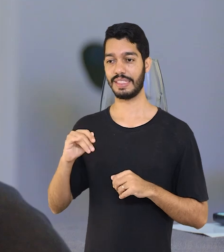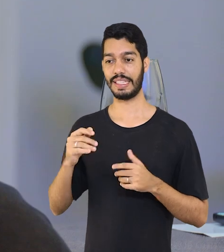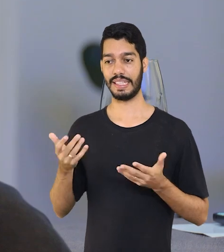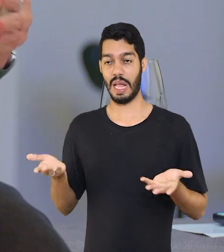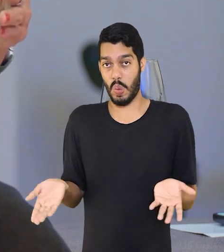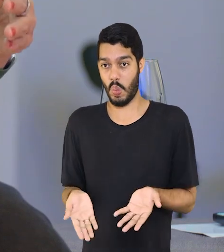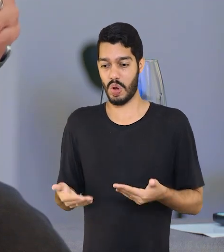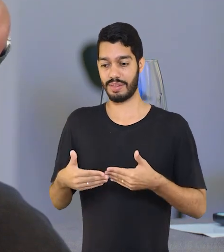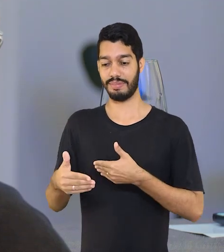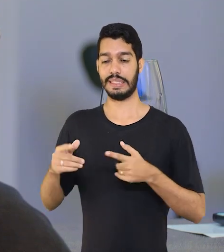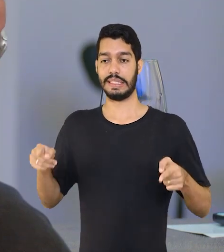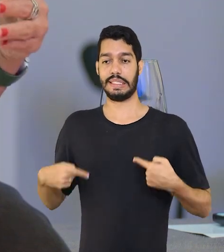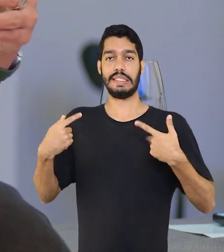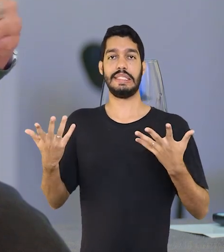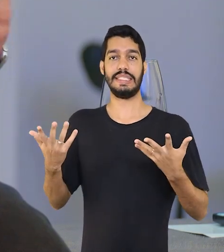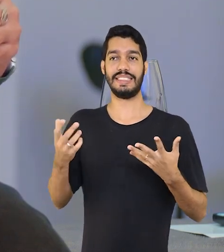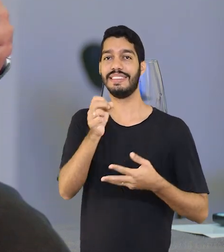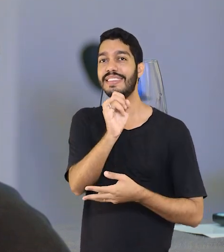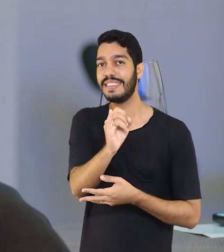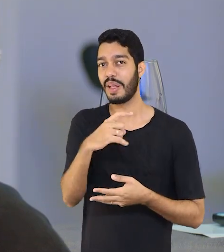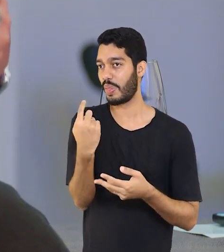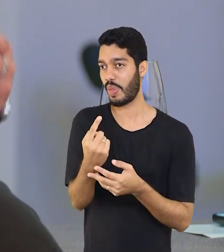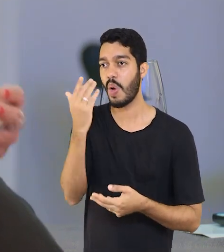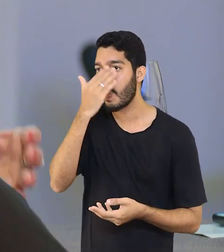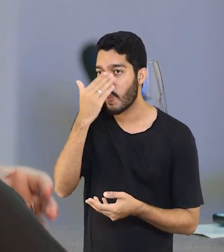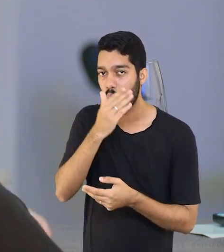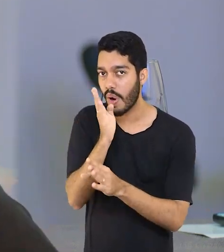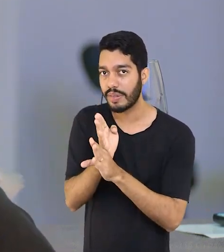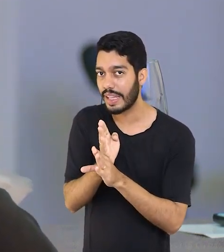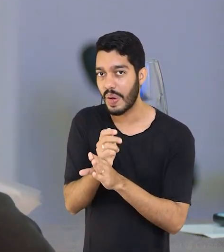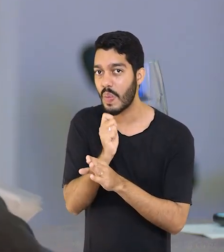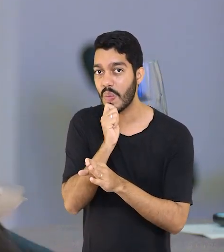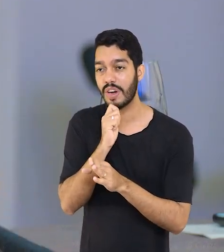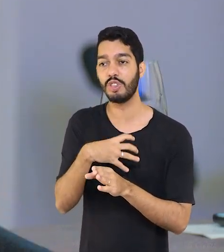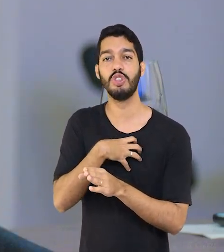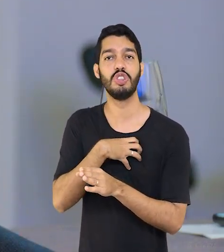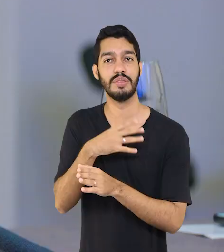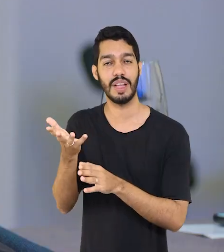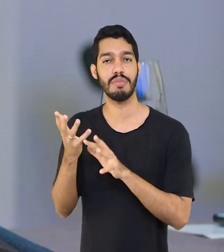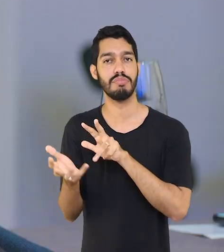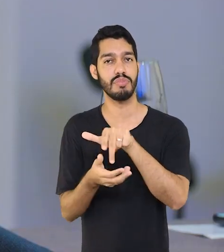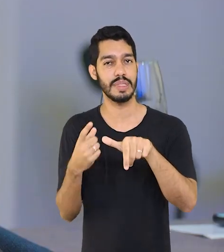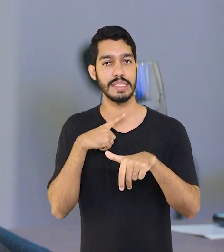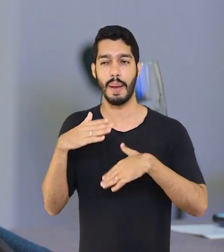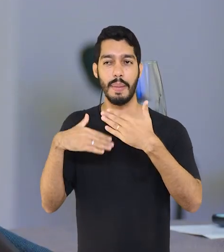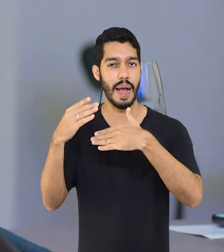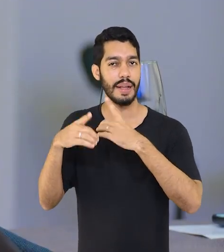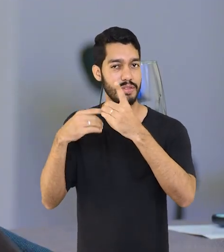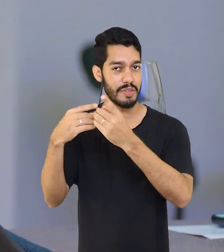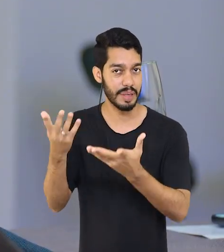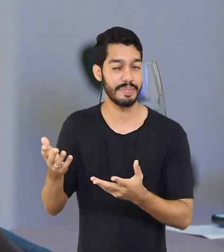vai enfrentar, caso realmente a gente não preste atenção, né, na forma que o mundo vem